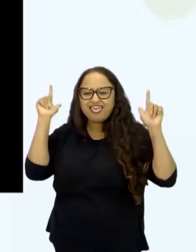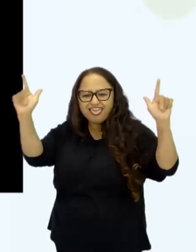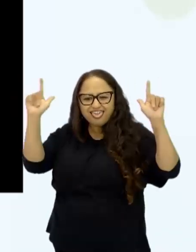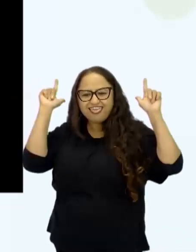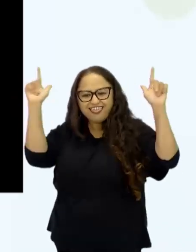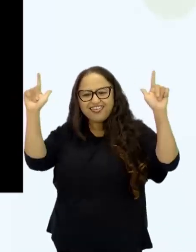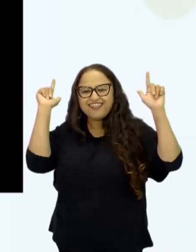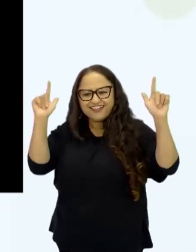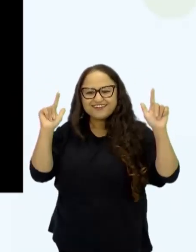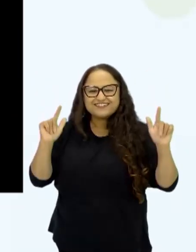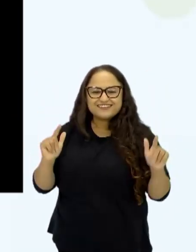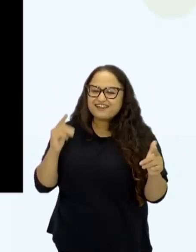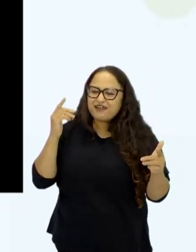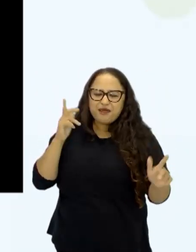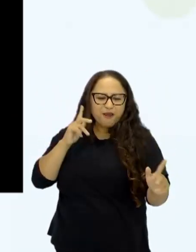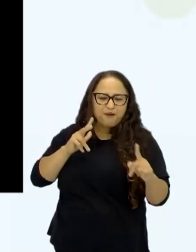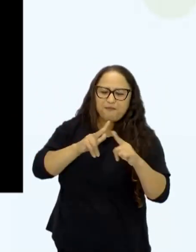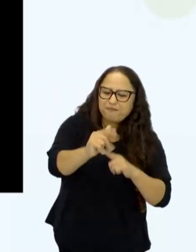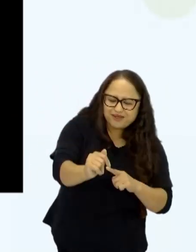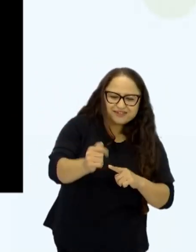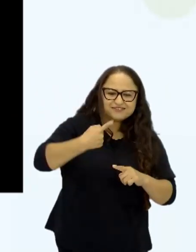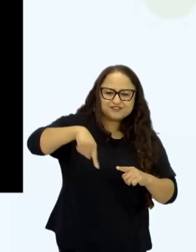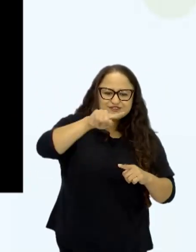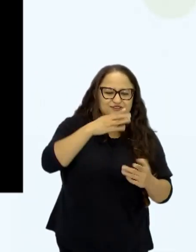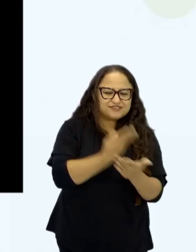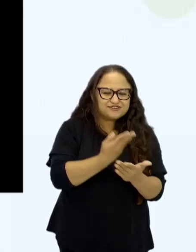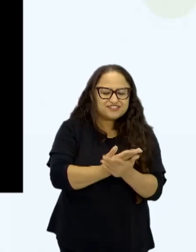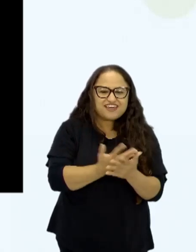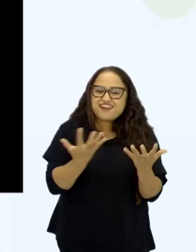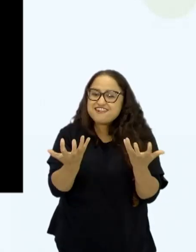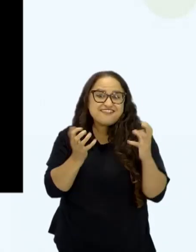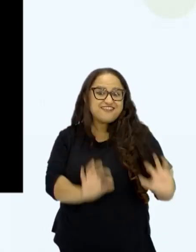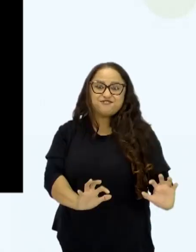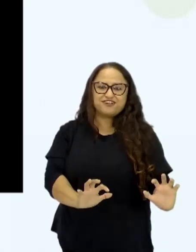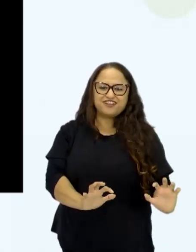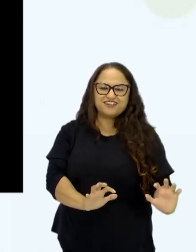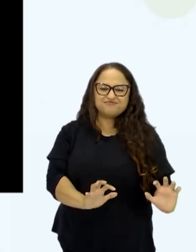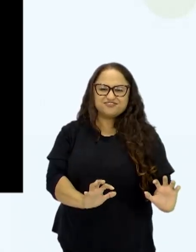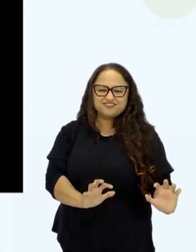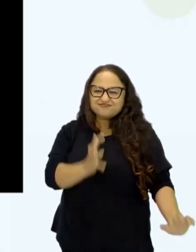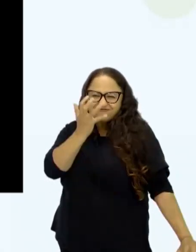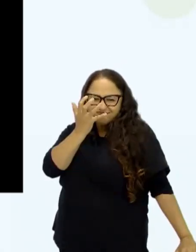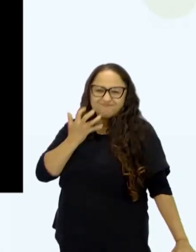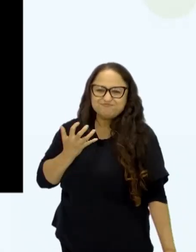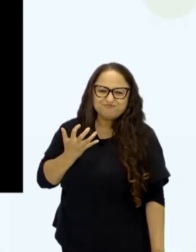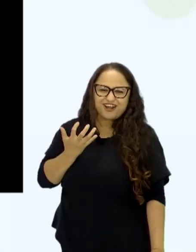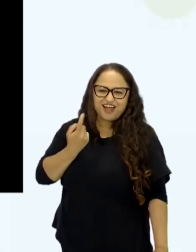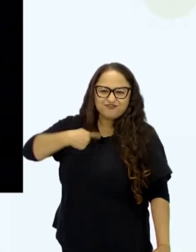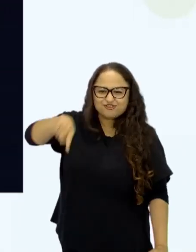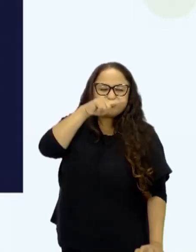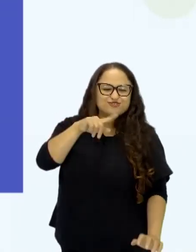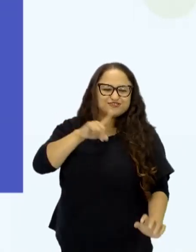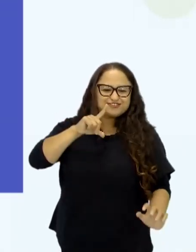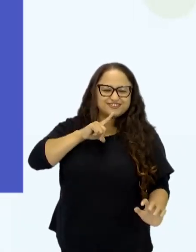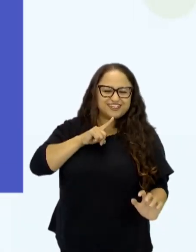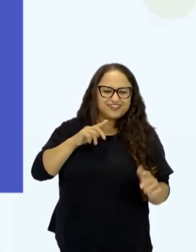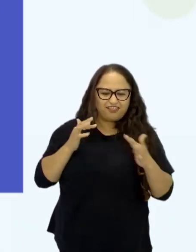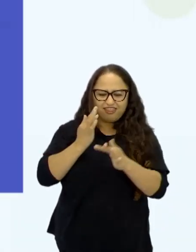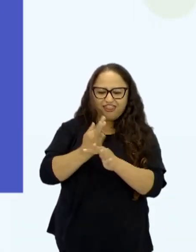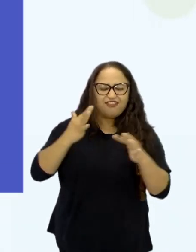impedem de estudar. Não iremos mais tolerar isso. É revoltante a situação dos feriados.